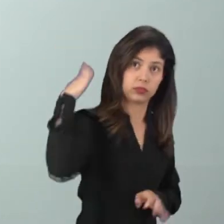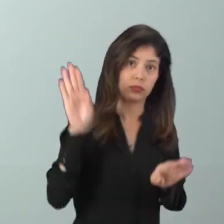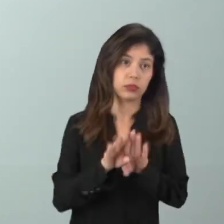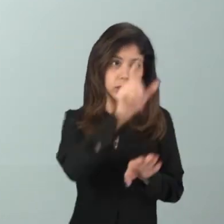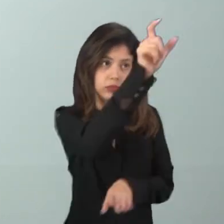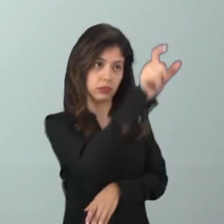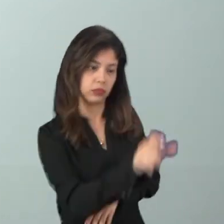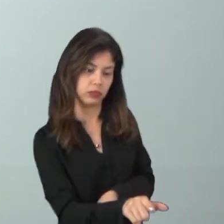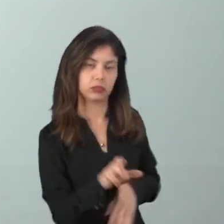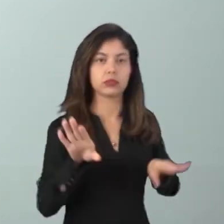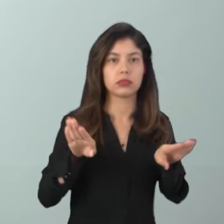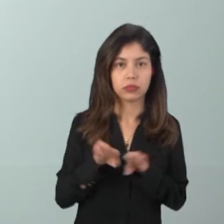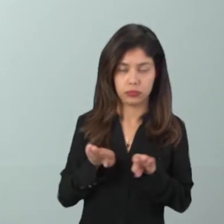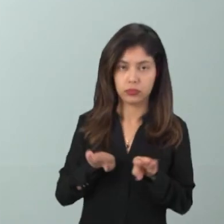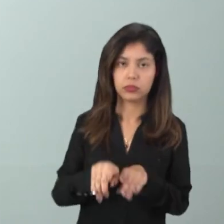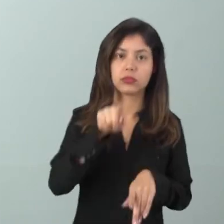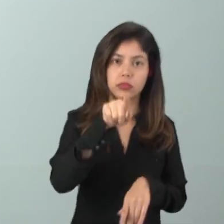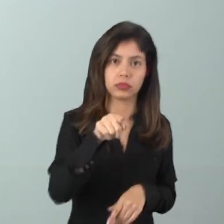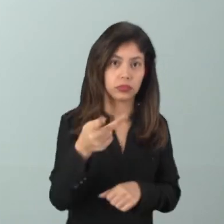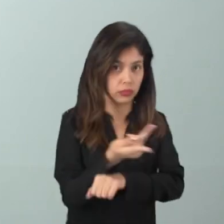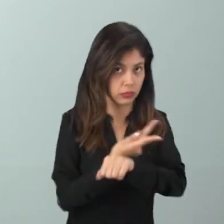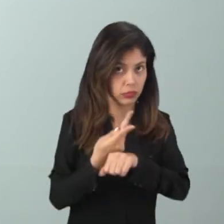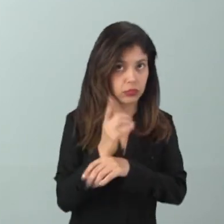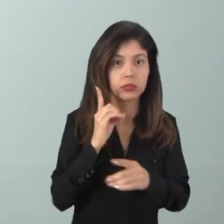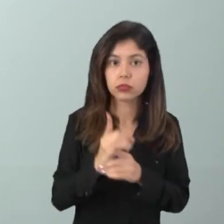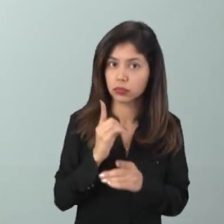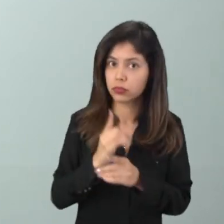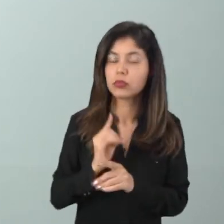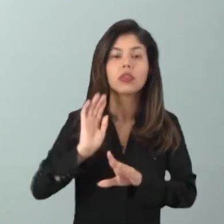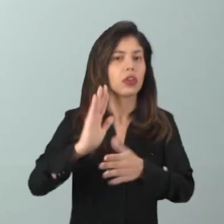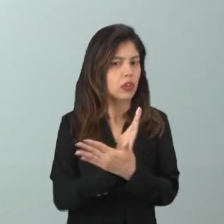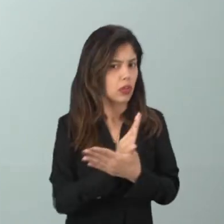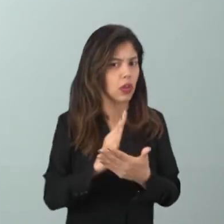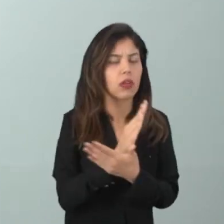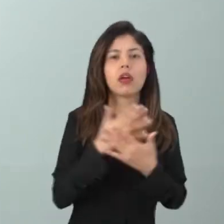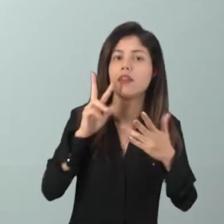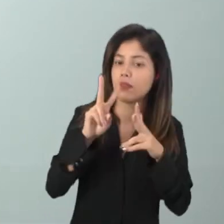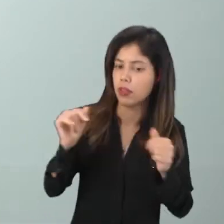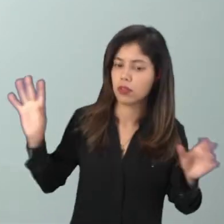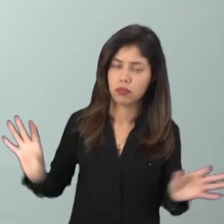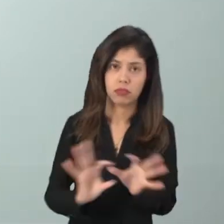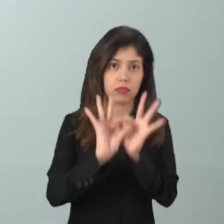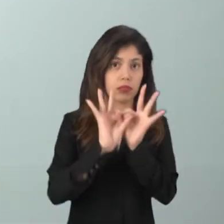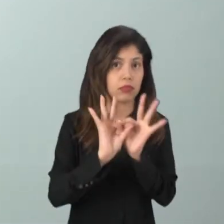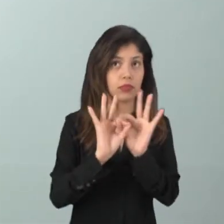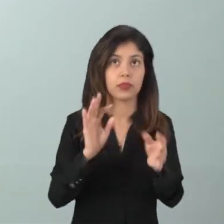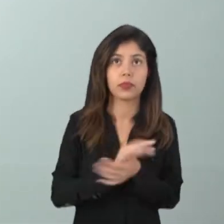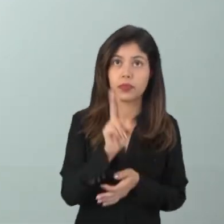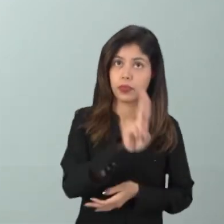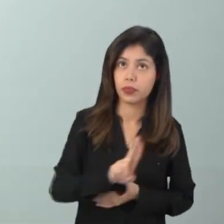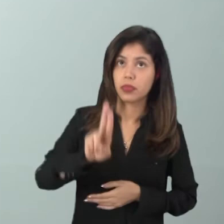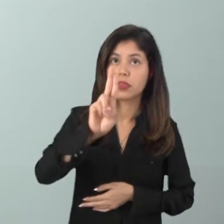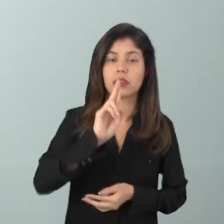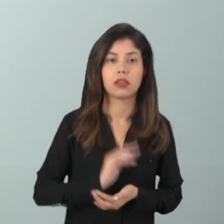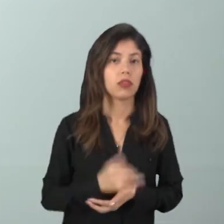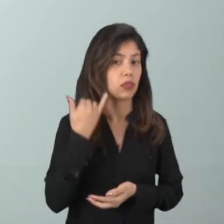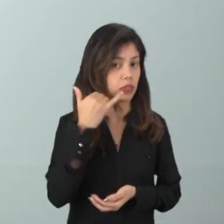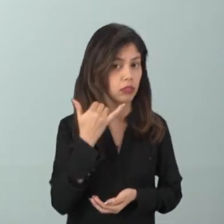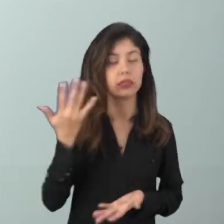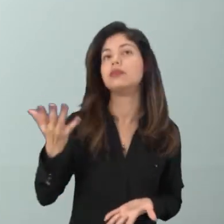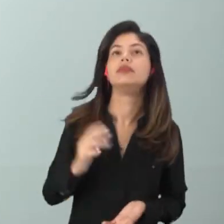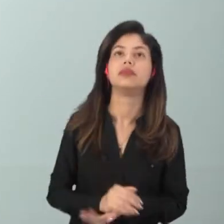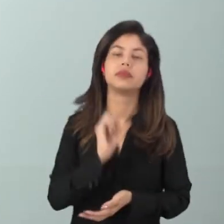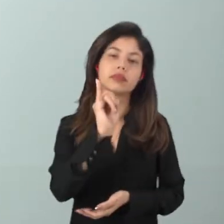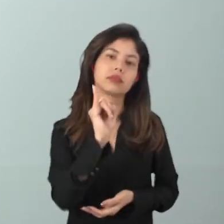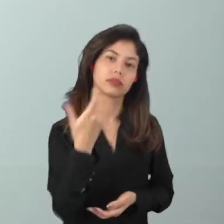com certeza você procure identificar que de alguma maneira vai estar ligado com essa questão do uso excessivo de smartphone.